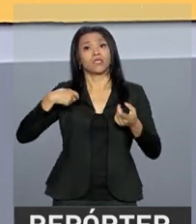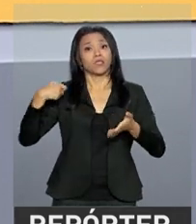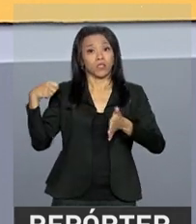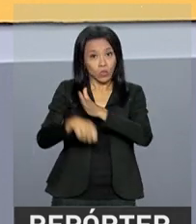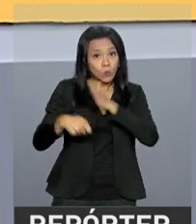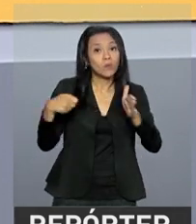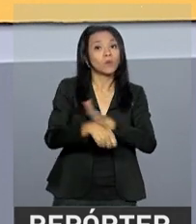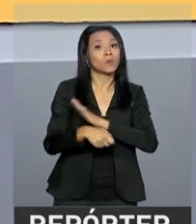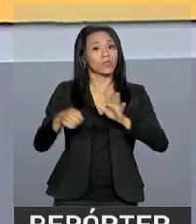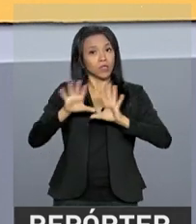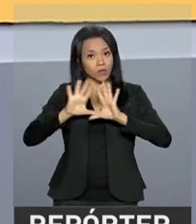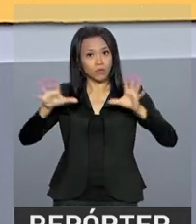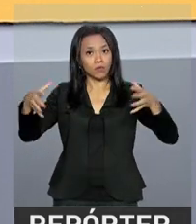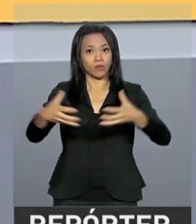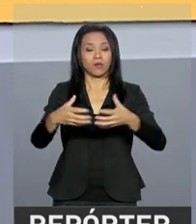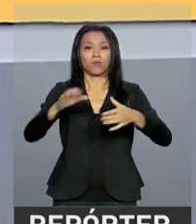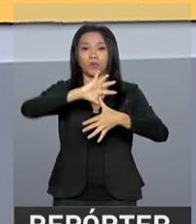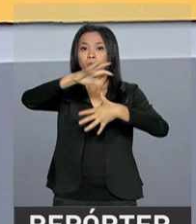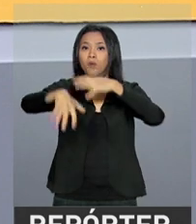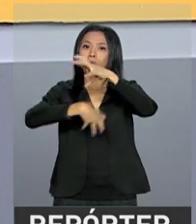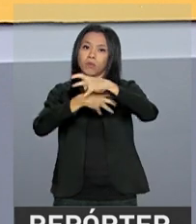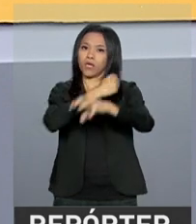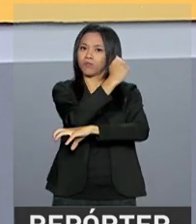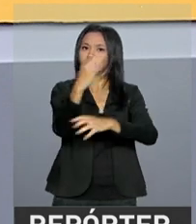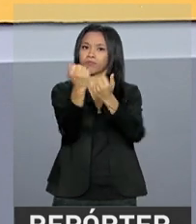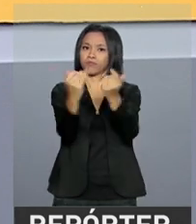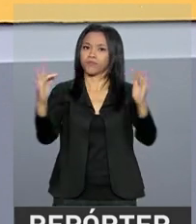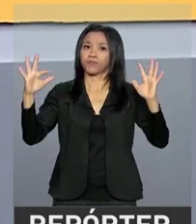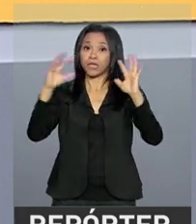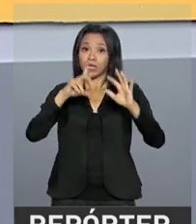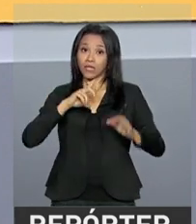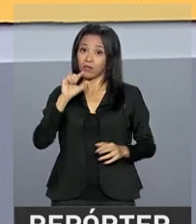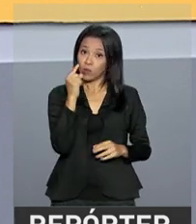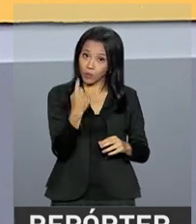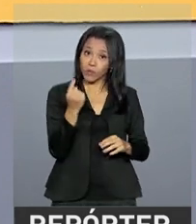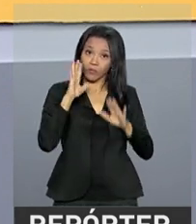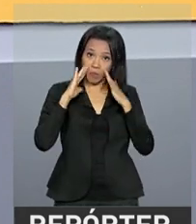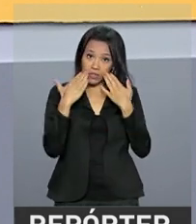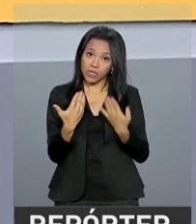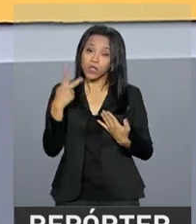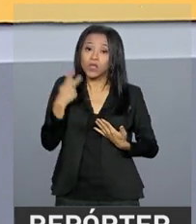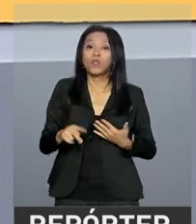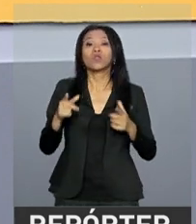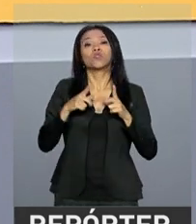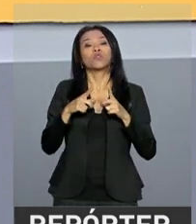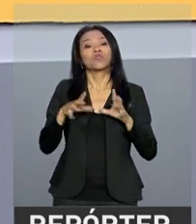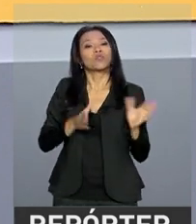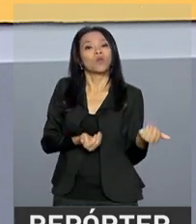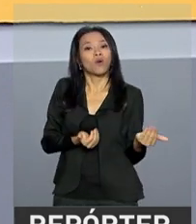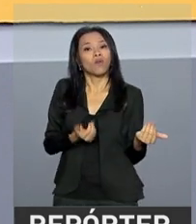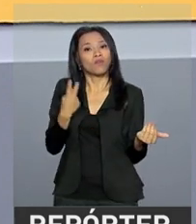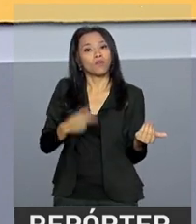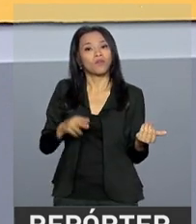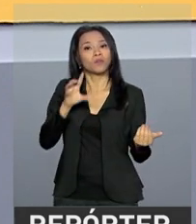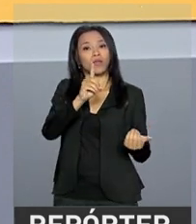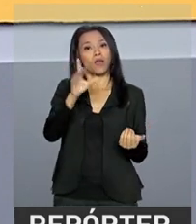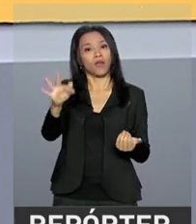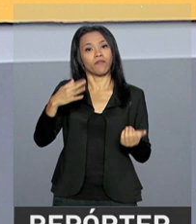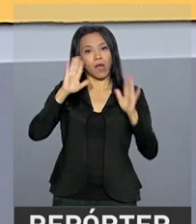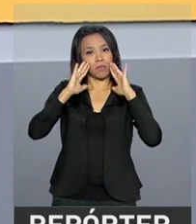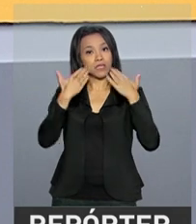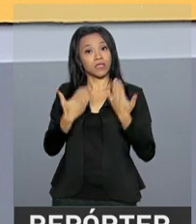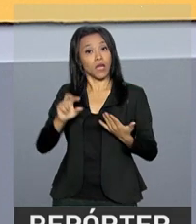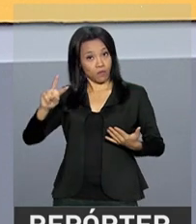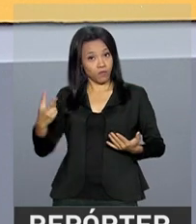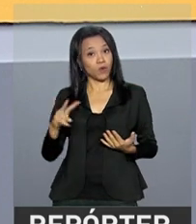entre os projetos apresentados 1 que tem impacto local jovens do distrito federal apreenderam o valor da água com a